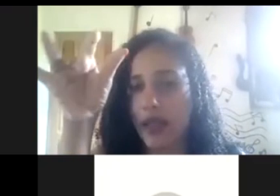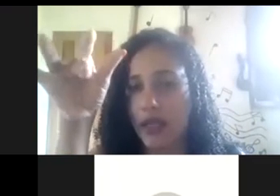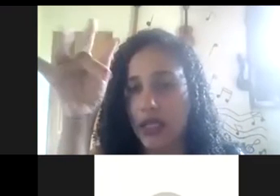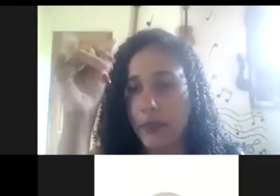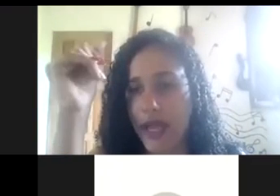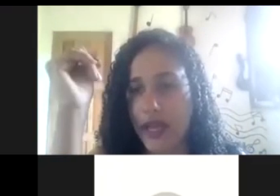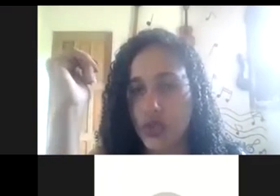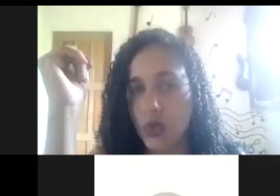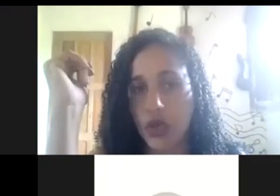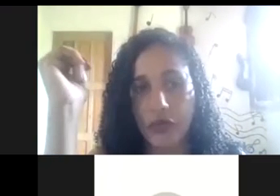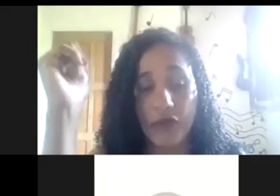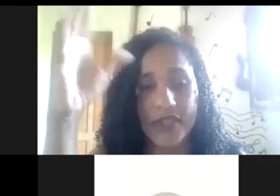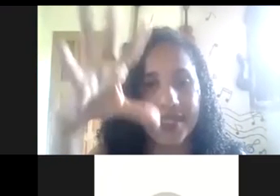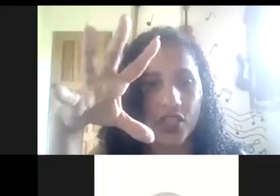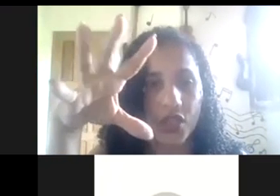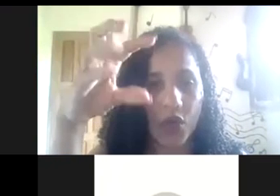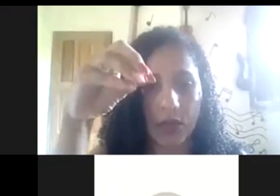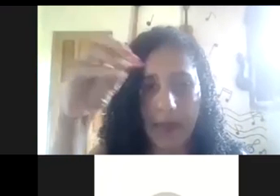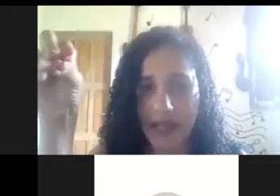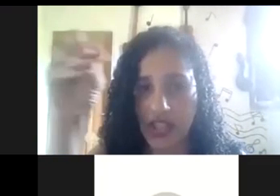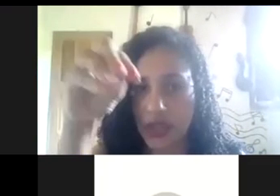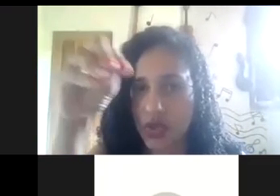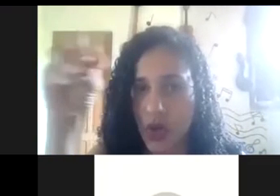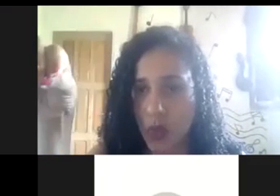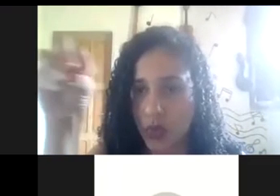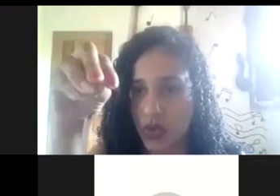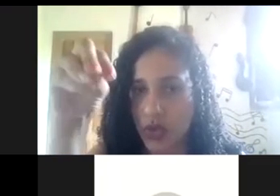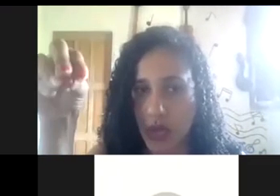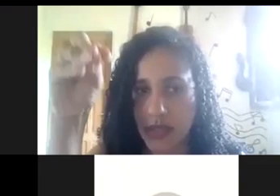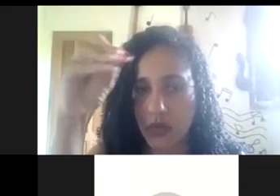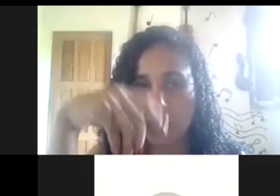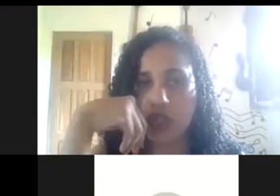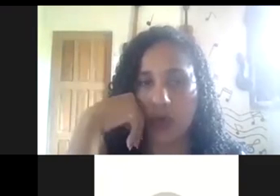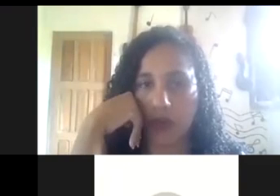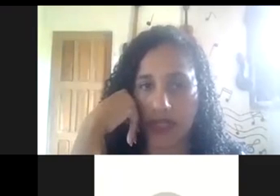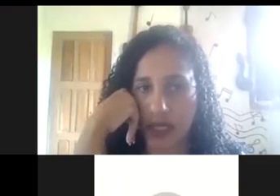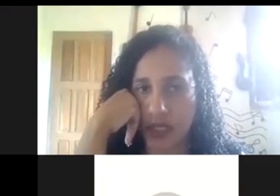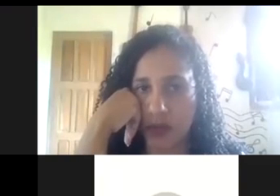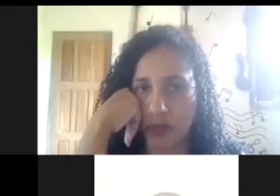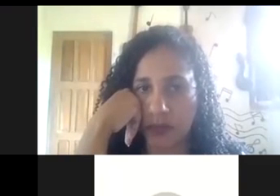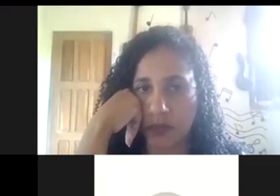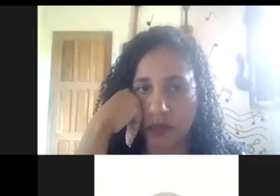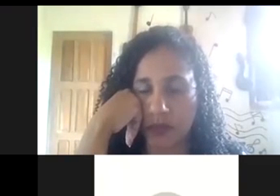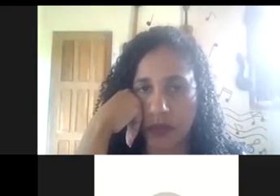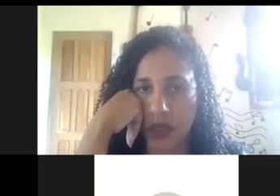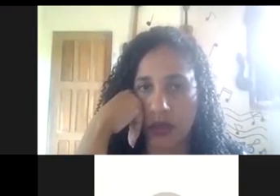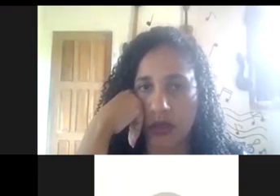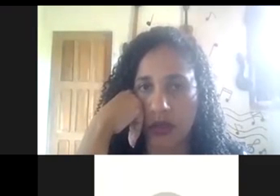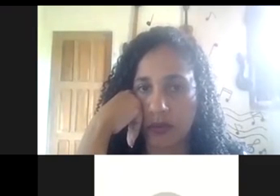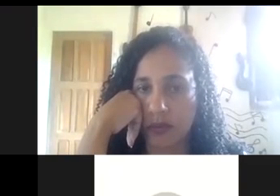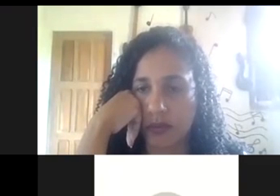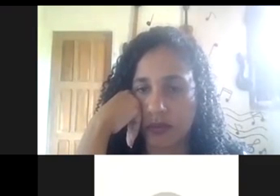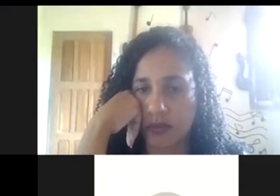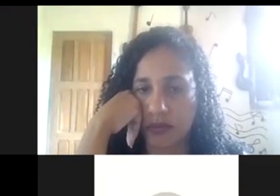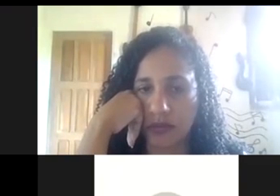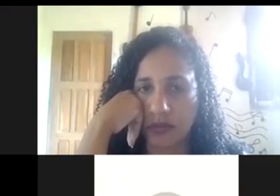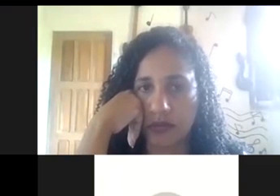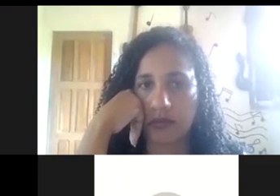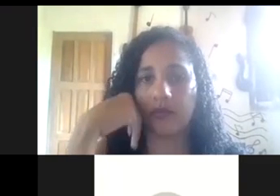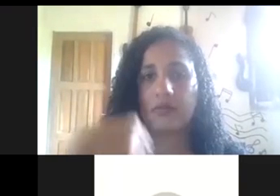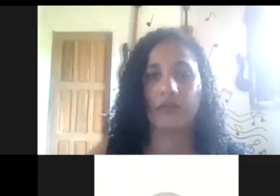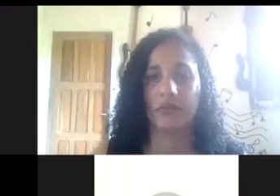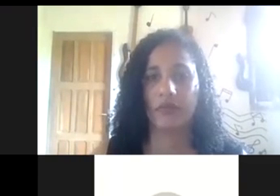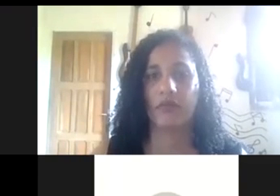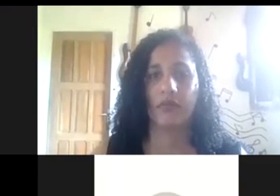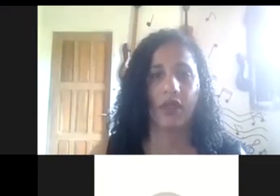para a Alain e para a Ju, que eu não vi. Vocês sentiram que eu tomei partido de algum dos dois durante o processo? Eu fiz a mesma